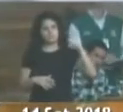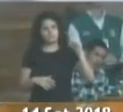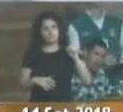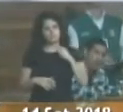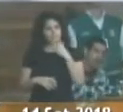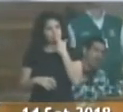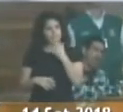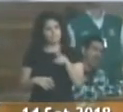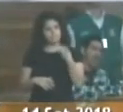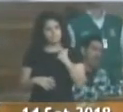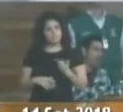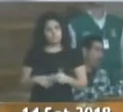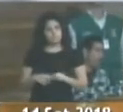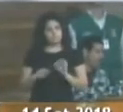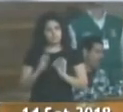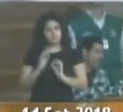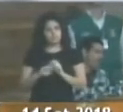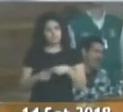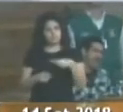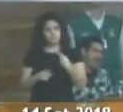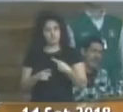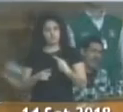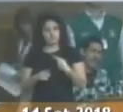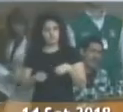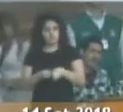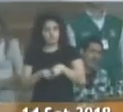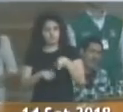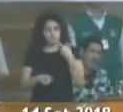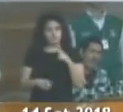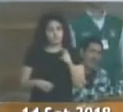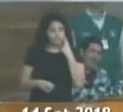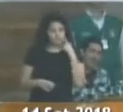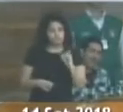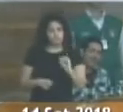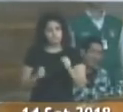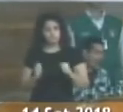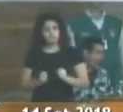nenhum projeto, né, nem estudo. Né. Não.